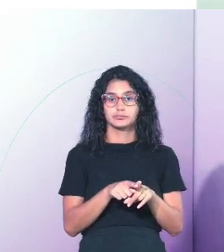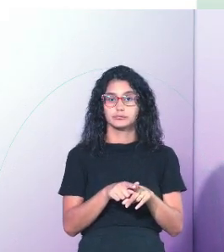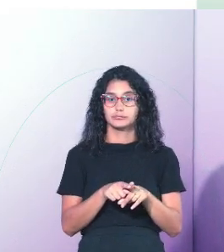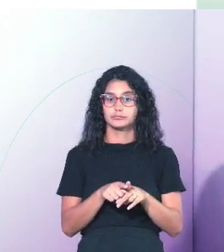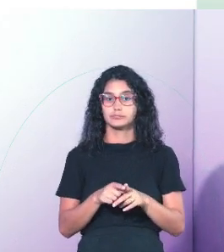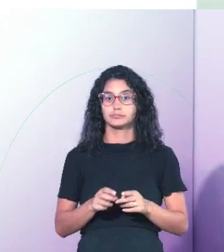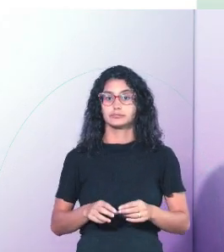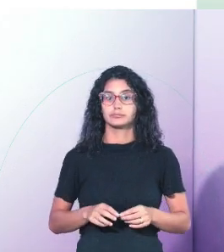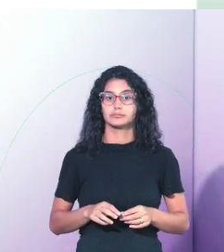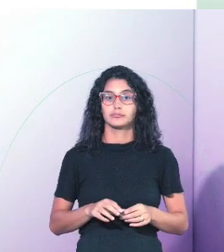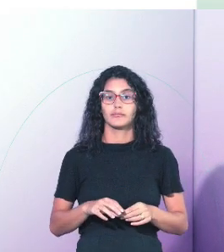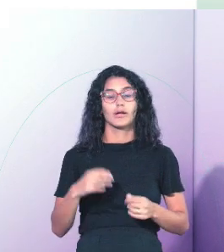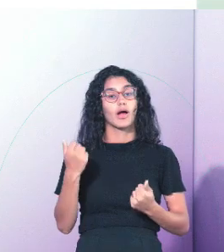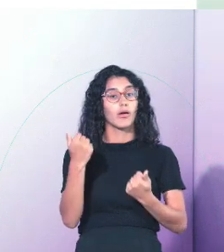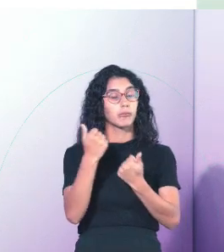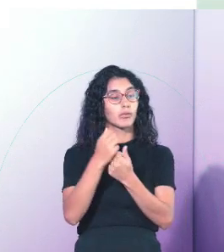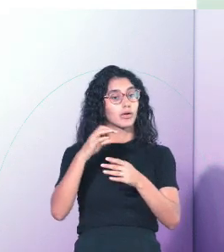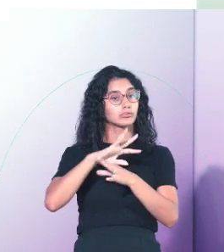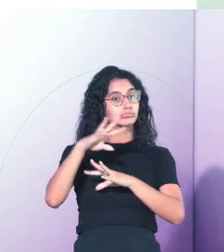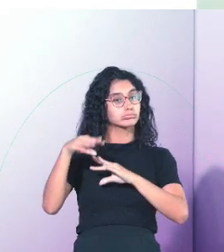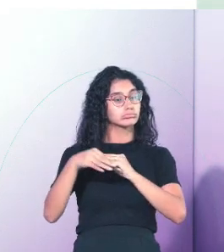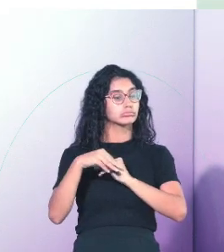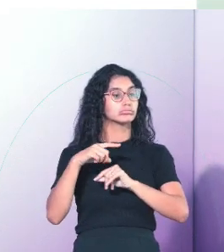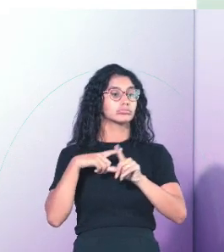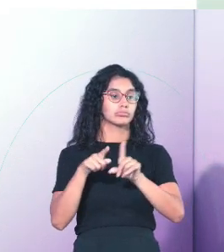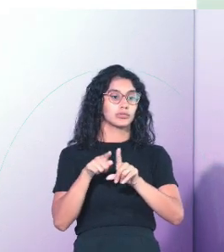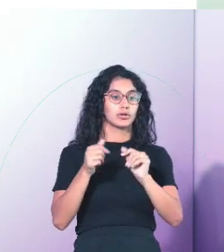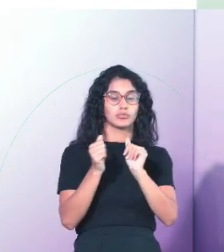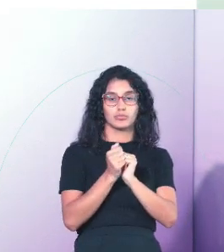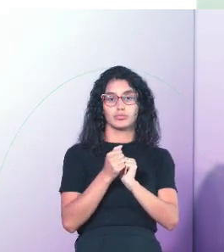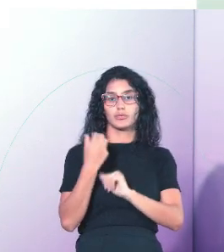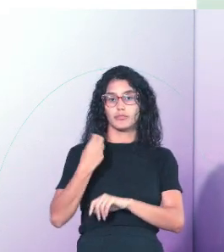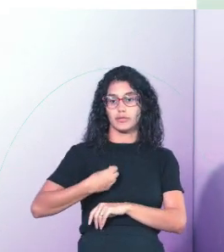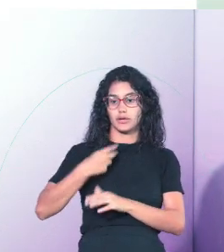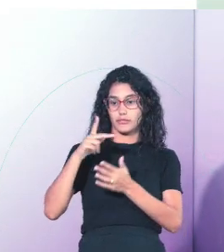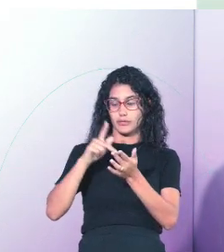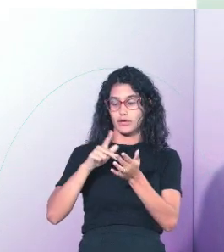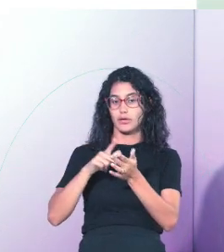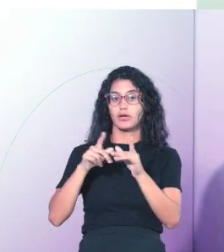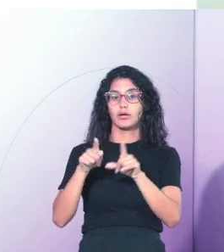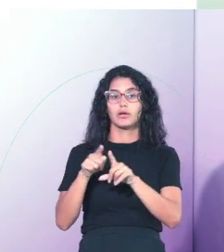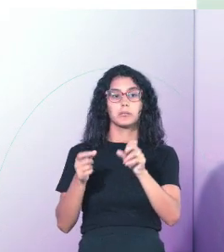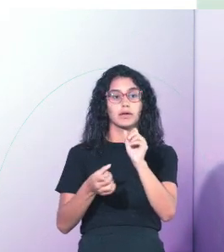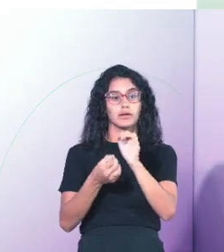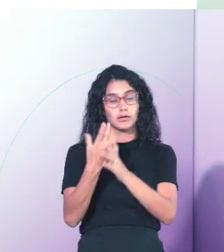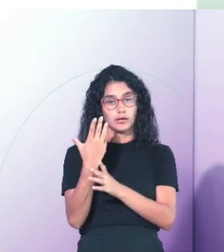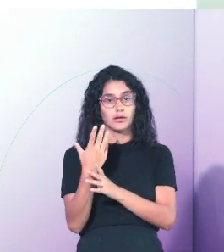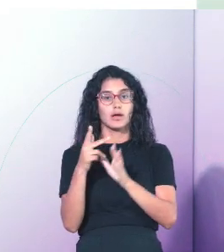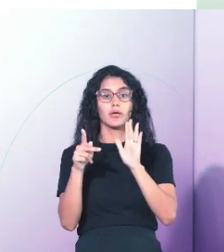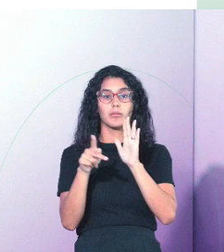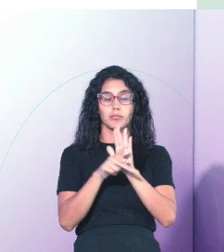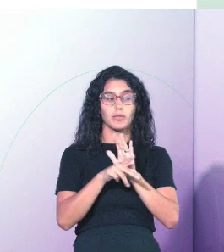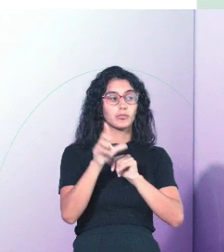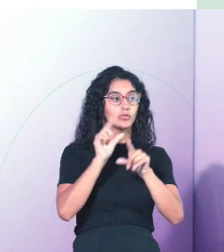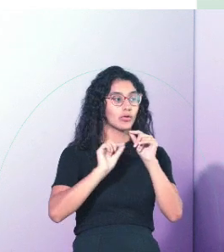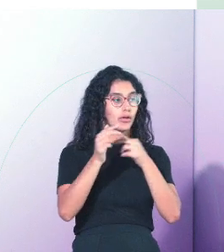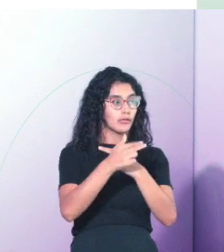ser suporte adicional na relação das evidências e também guiar uma